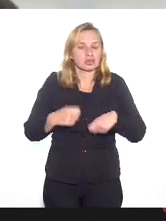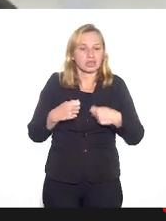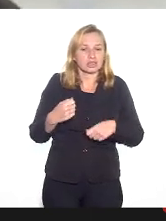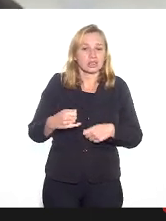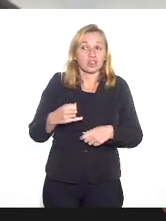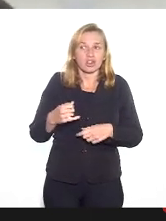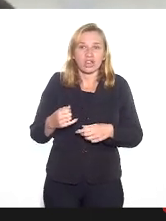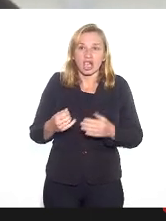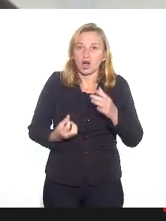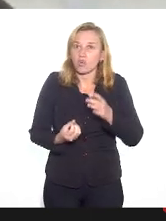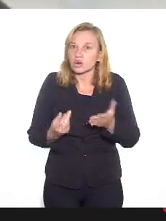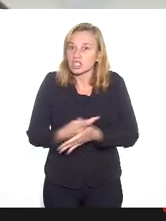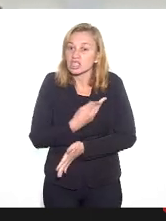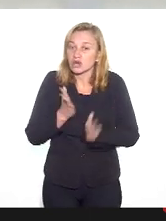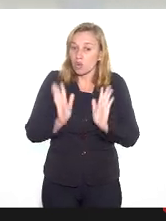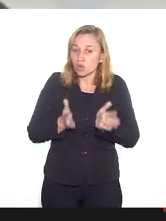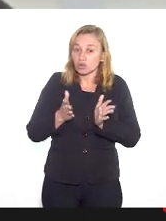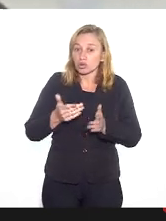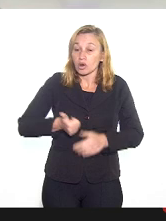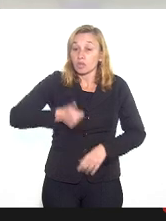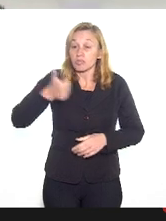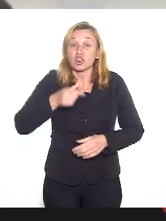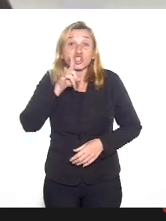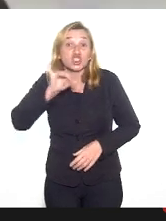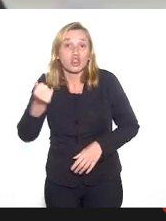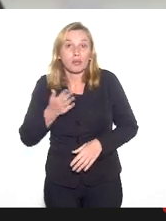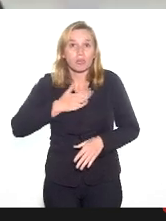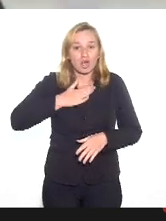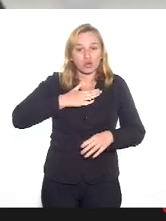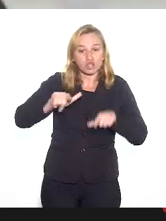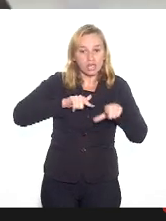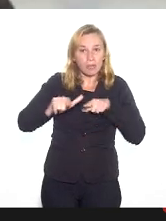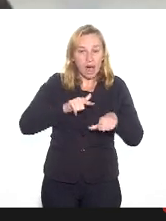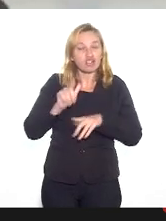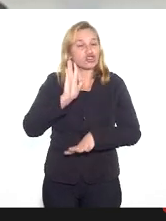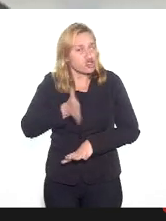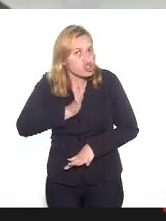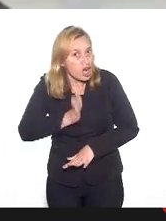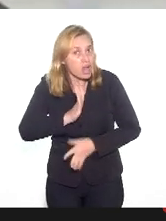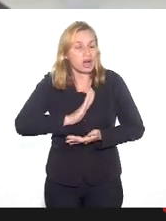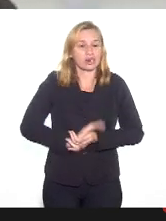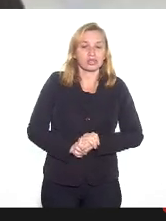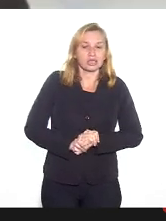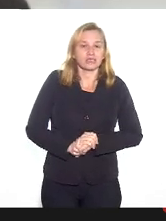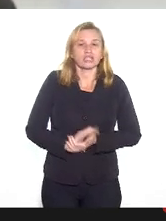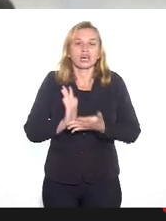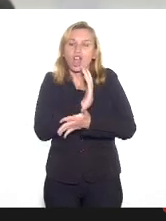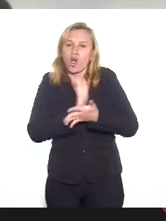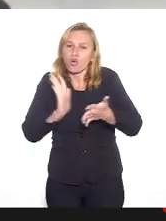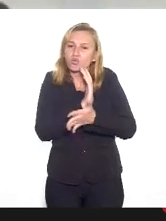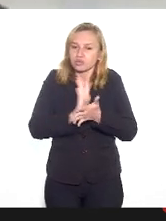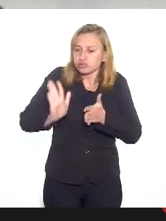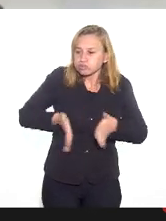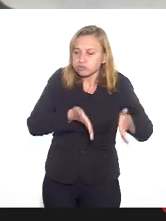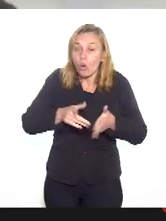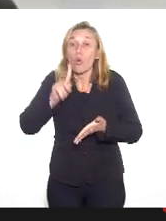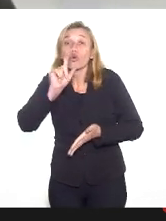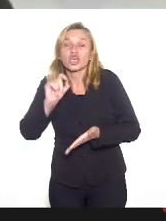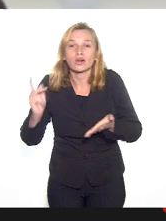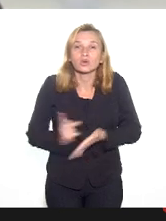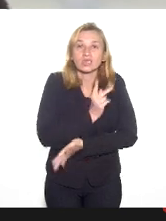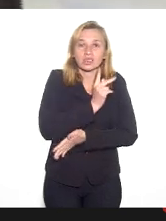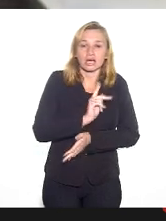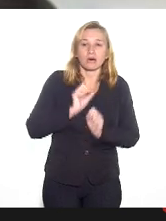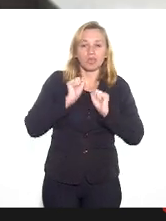surgiu hoje. Desde o meu primeiro dia de mandato, já há diálogo com a corporação nesse sentido, da gente ter, pelo menos, algumas linhas do que vai acontecer para